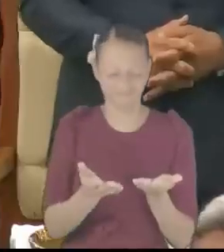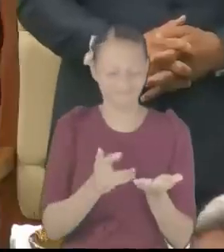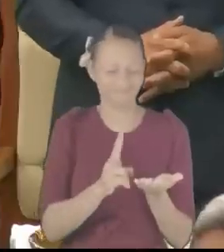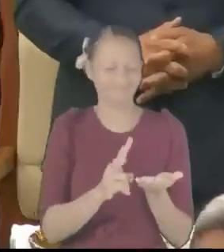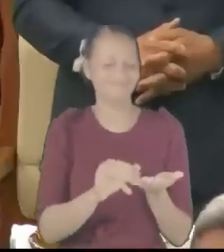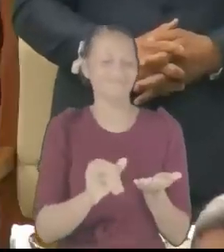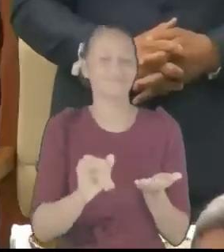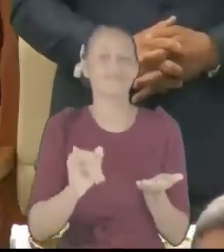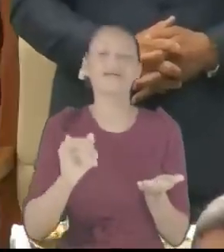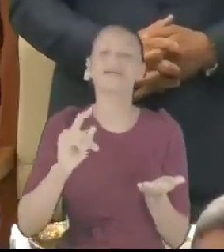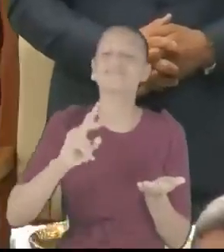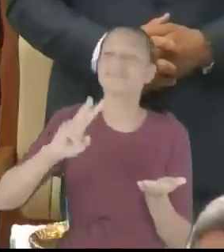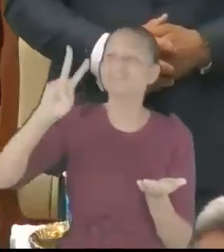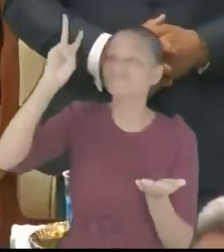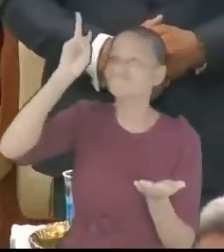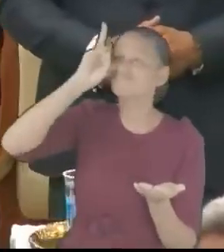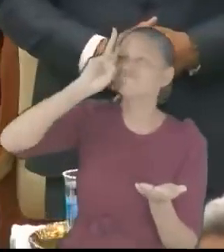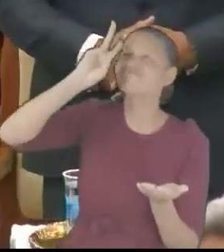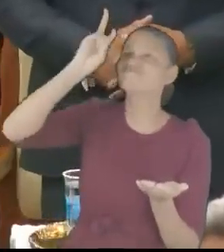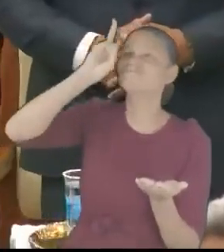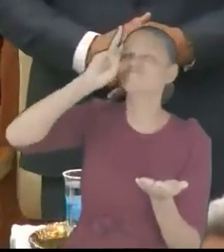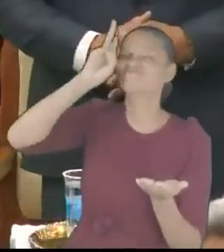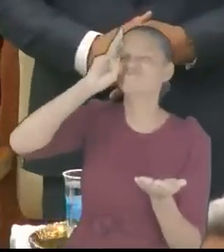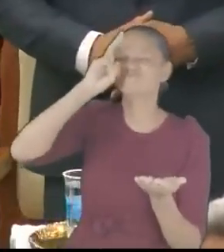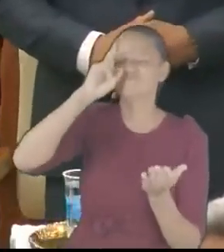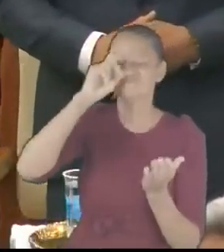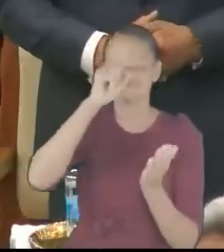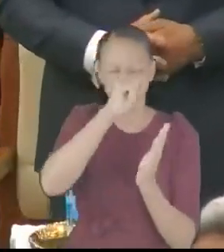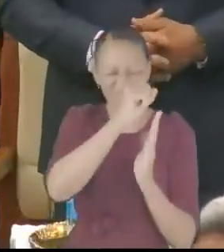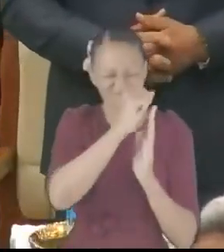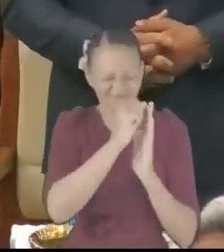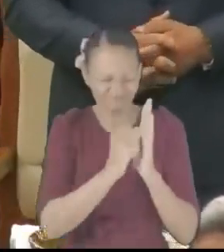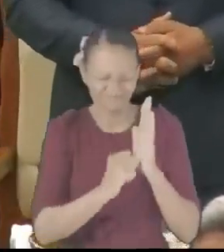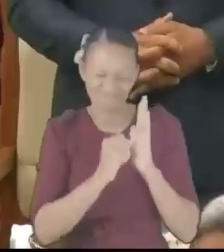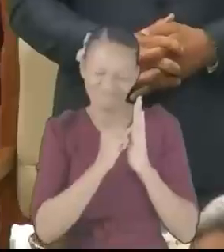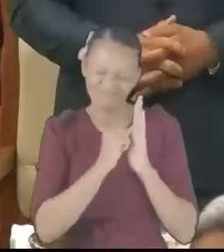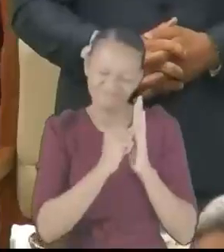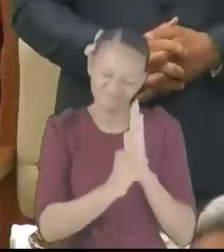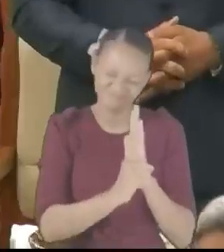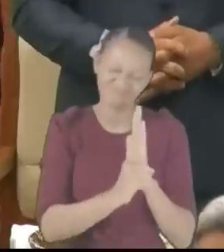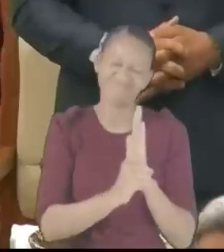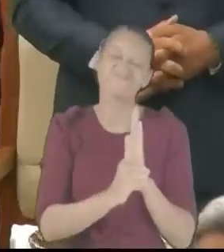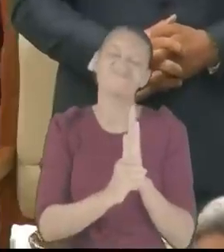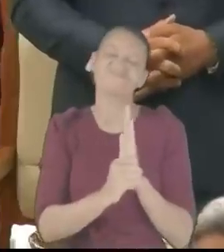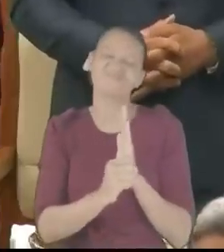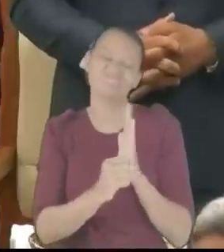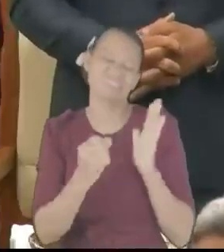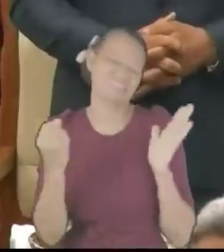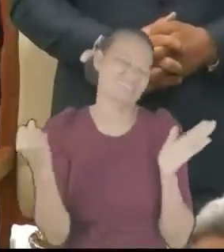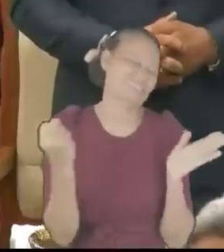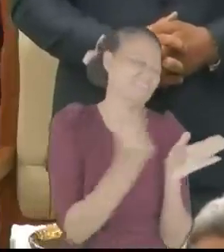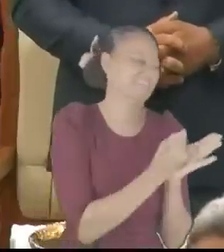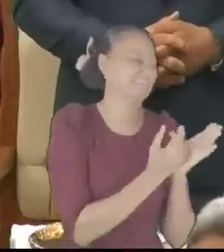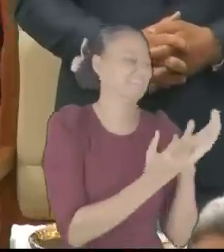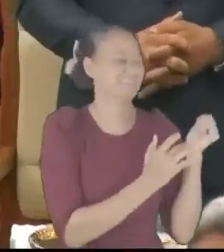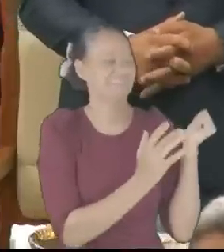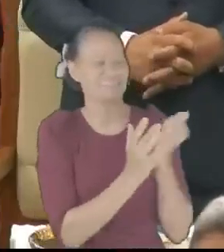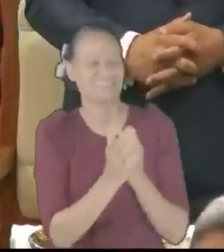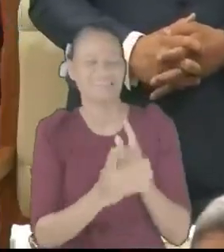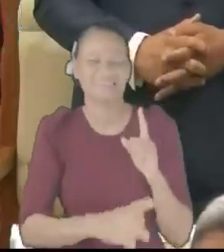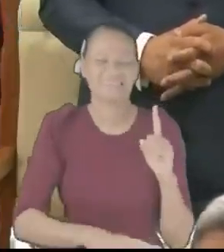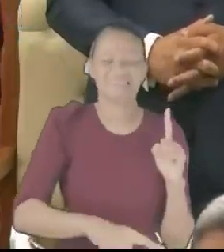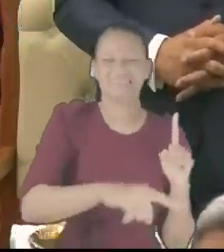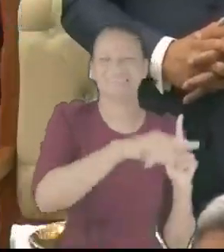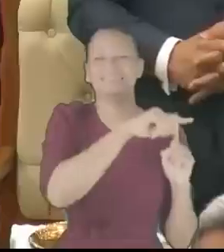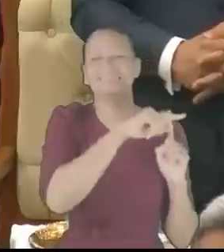Será a memória sagrada da carne que foi cravada na cruz do Calvário. E o